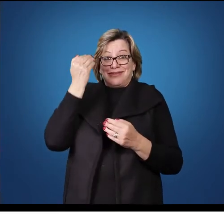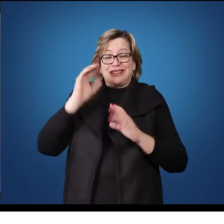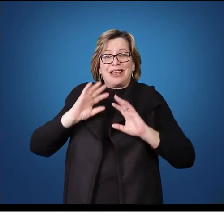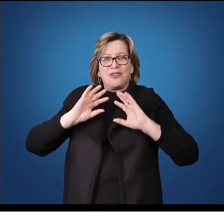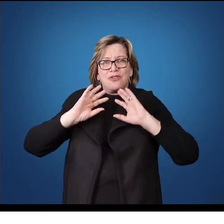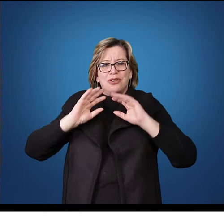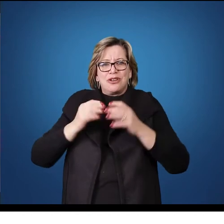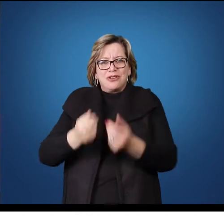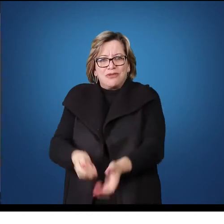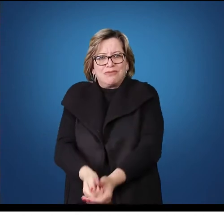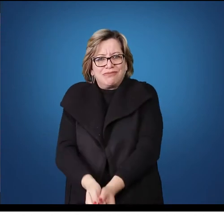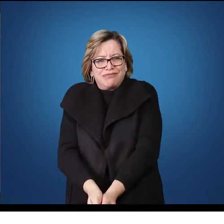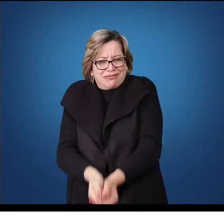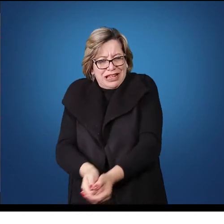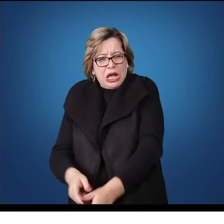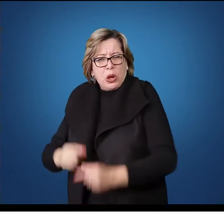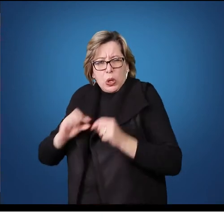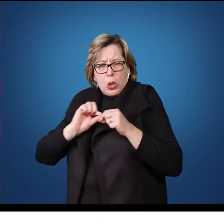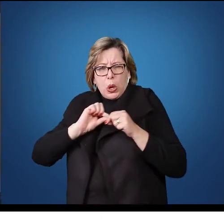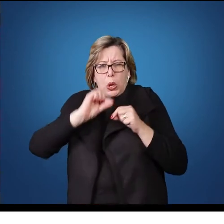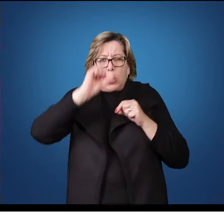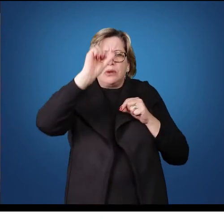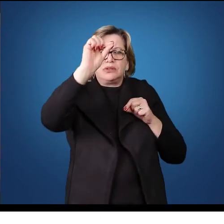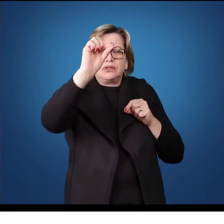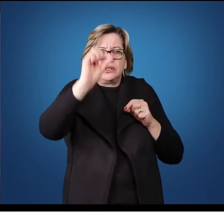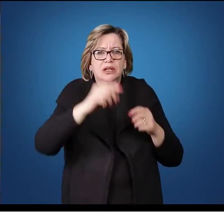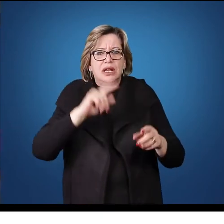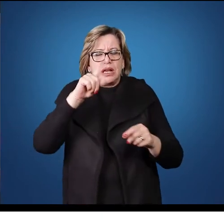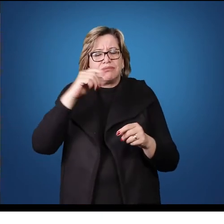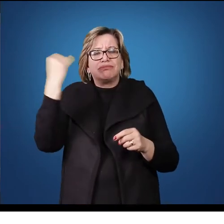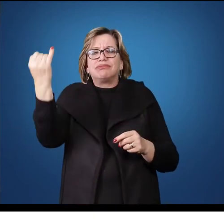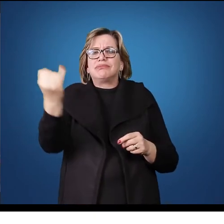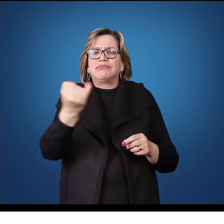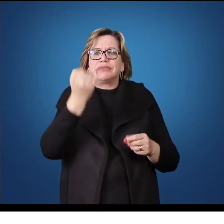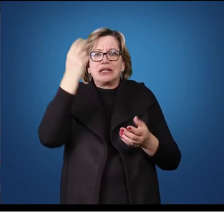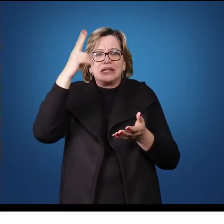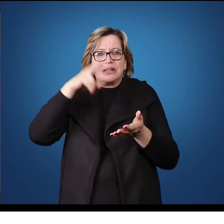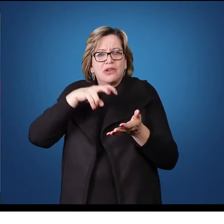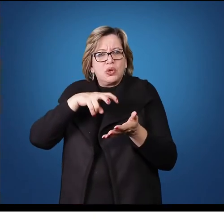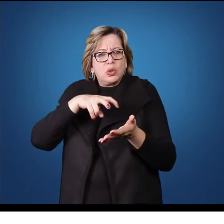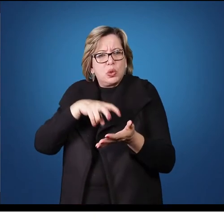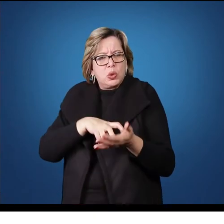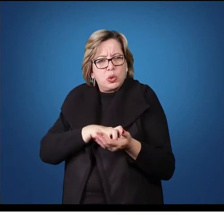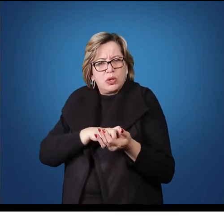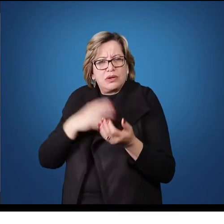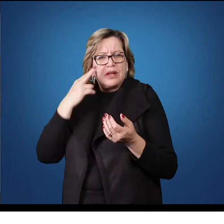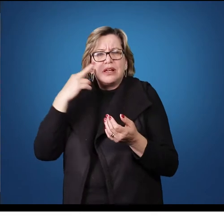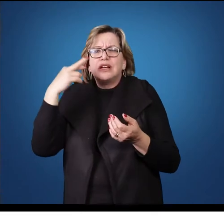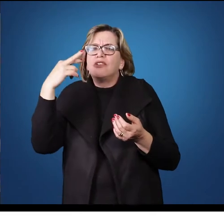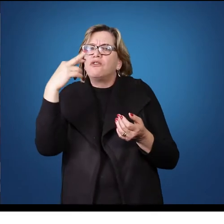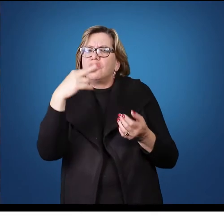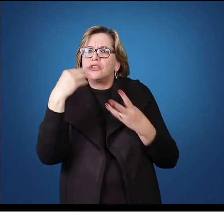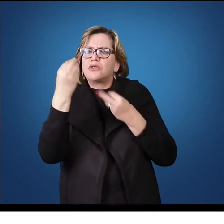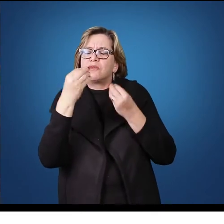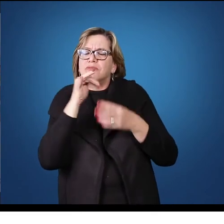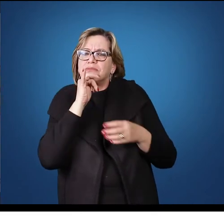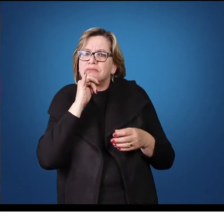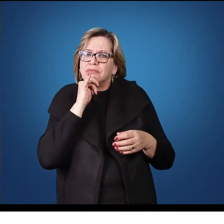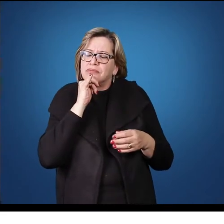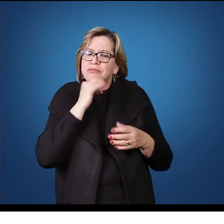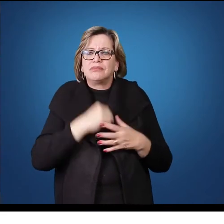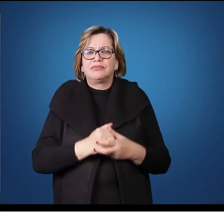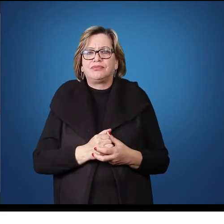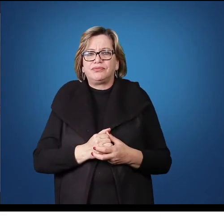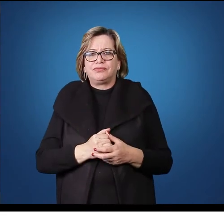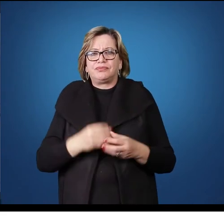toque, uma manchete um pouco mais longa, aí sim é posicionamento importante, utilização de pernas e tronco. Então vamos lá, Jéssica, fica aqui na frente comigo. Vamos trocar